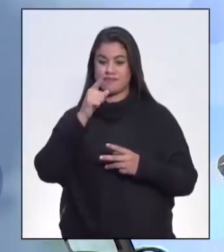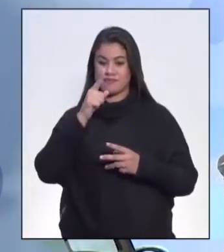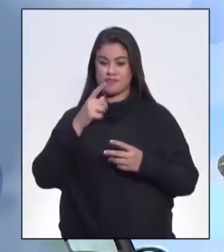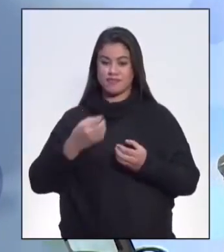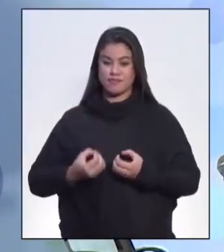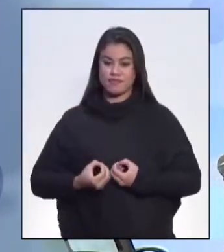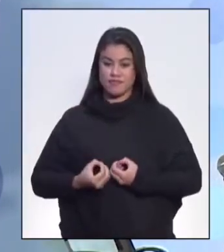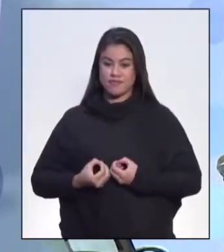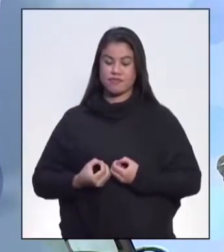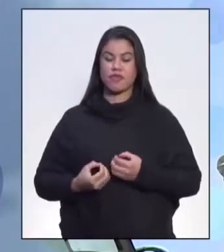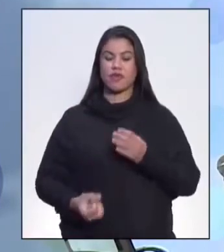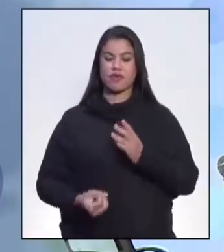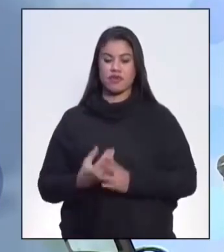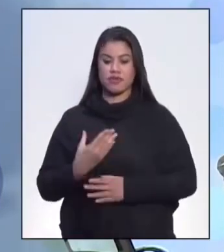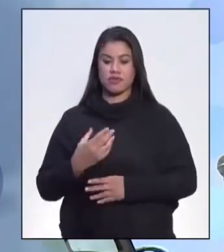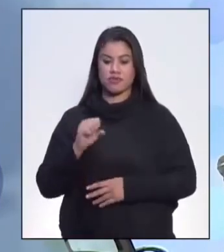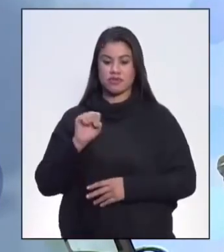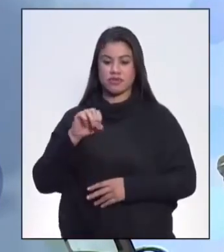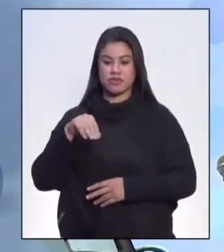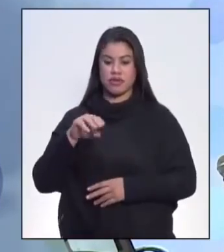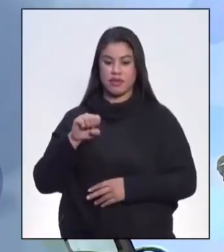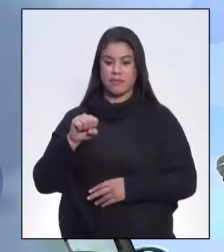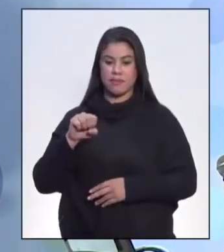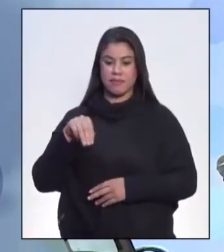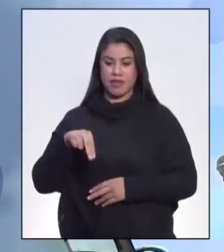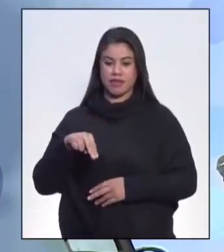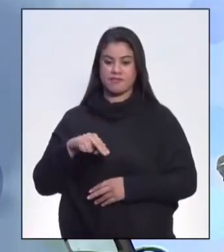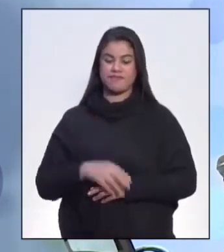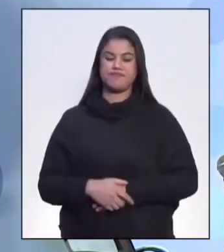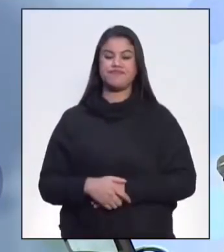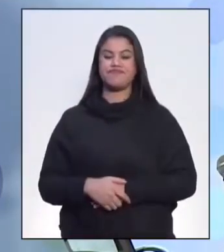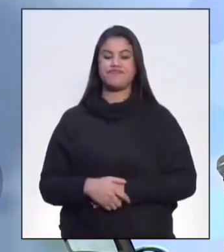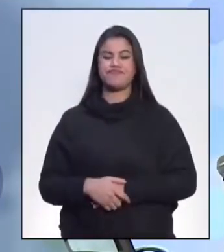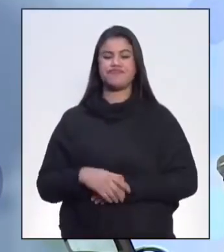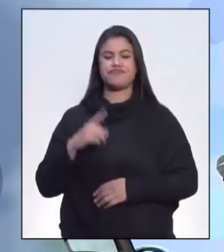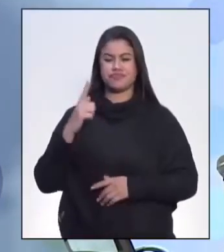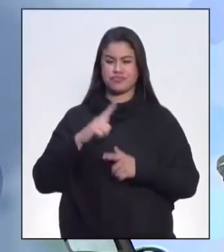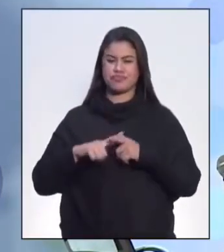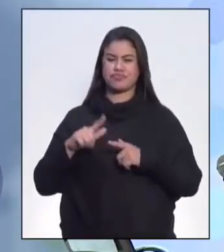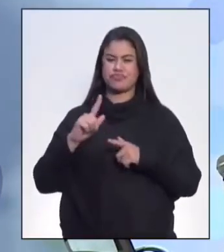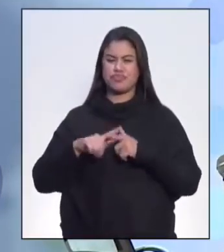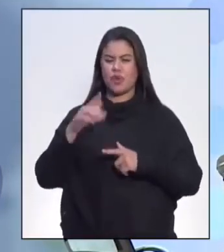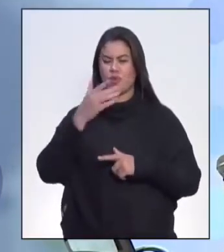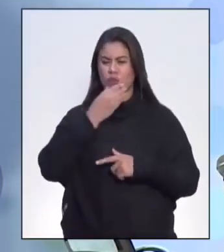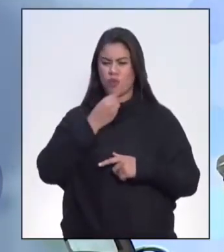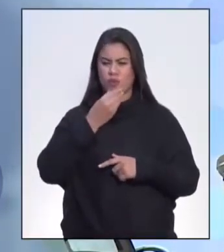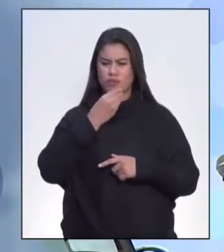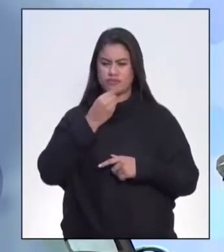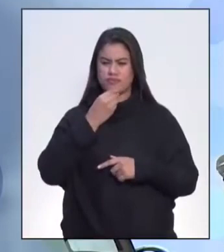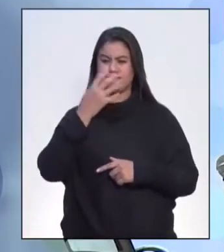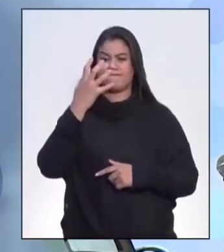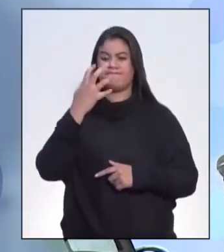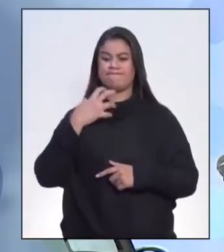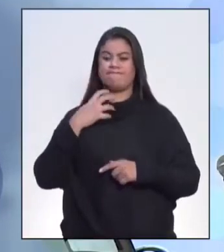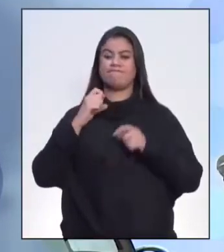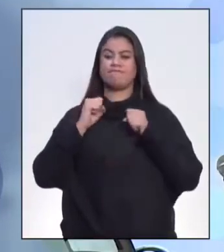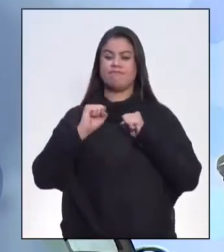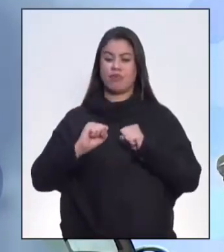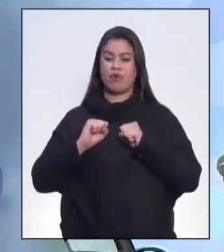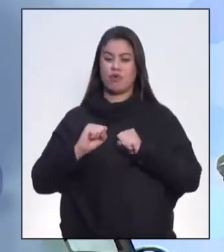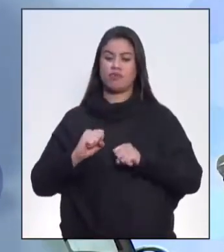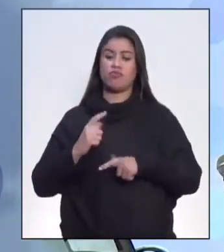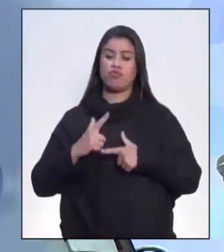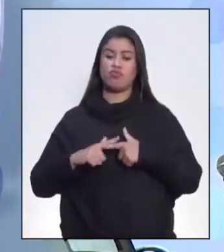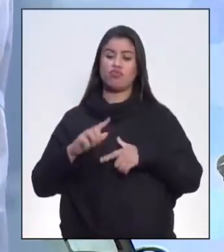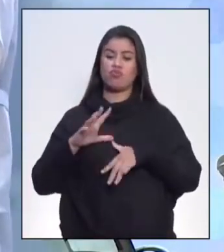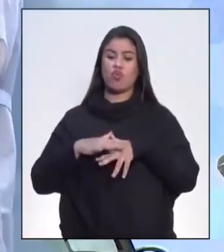sêmen, tá, gente? Então, essa aqui é um problema muito sério para os homens, né? Pode dar câncer de próstata,